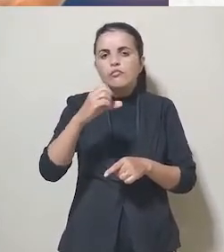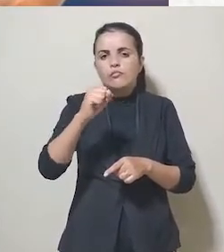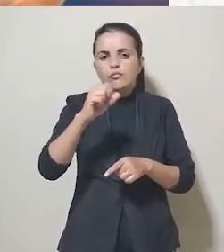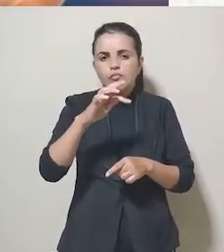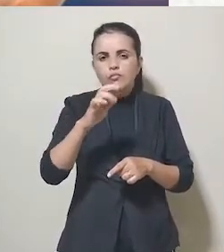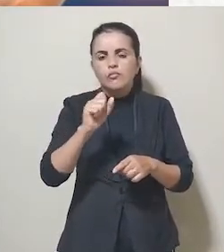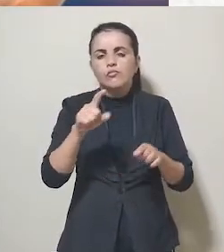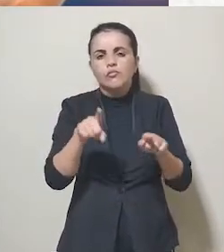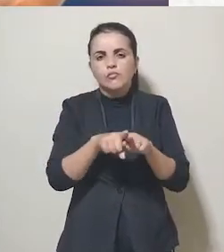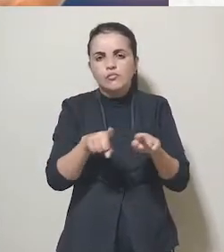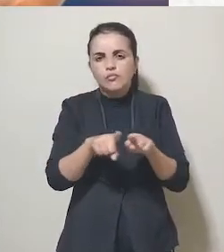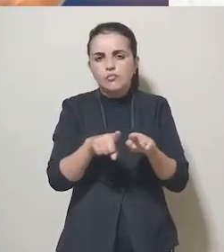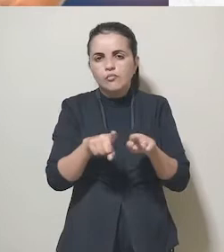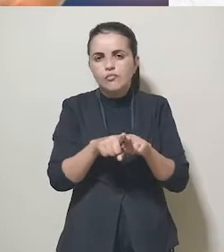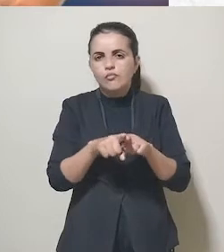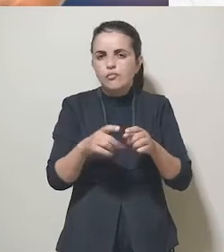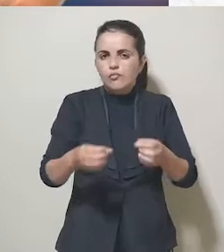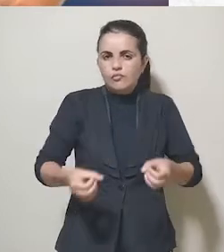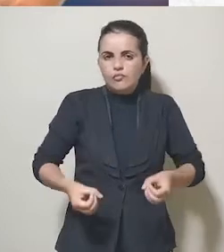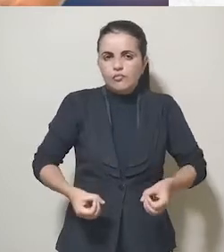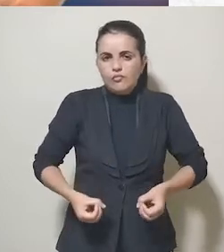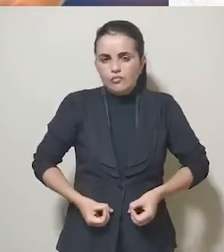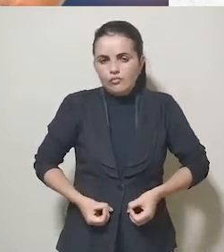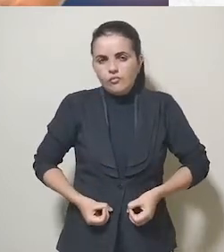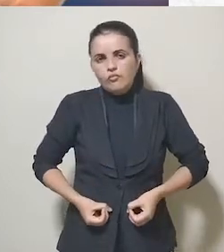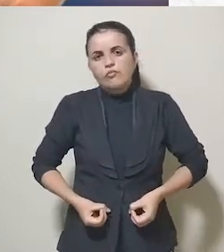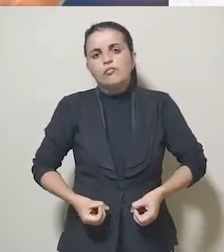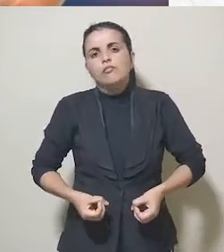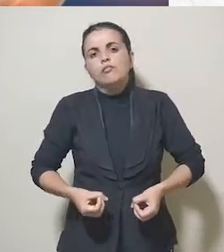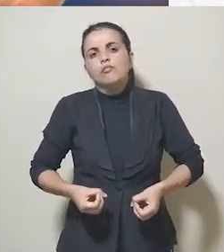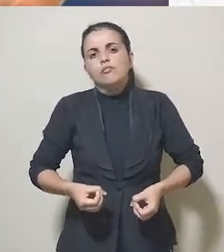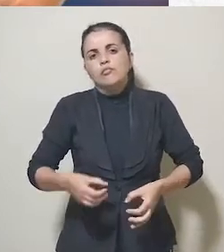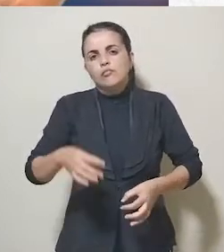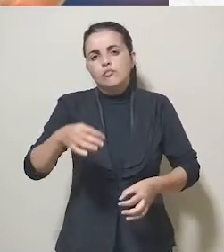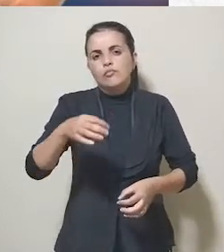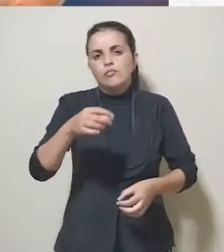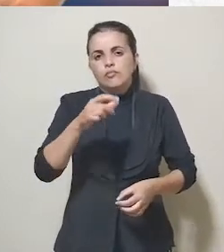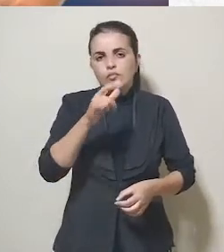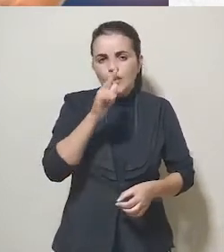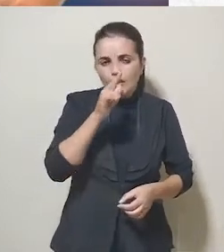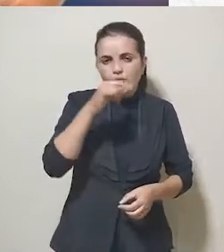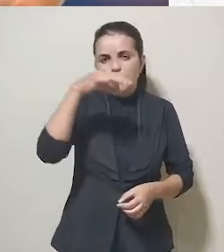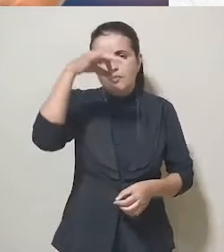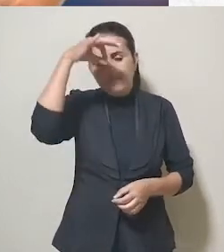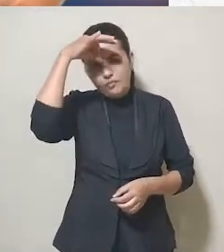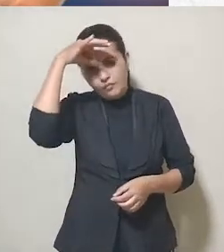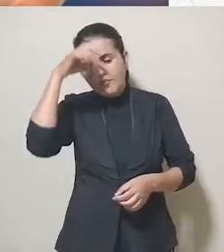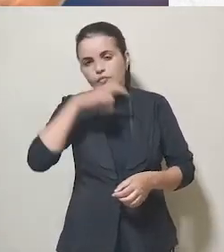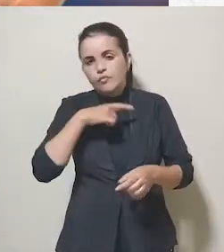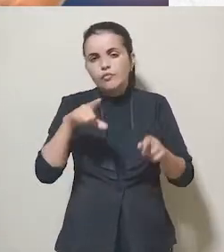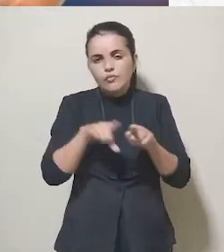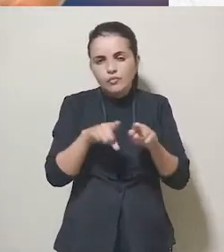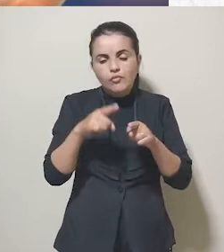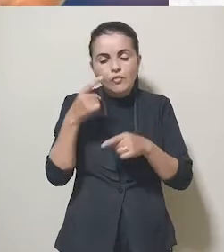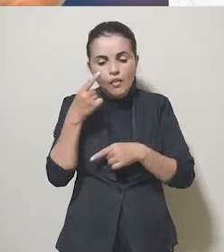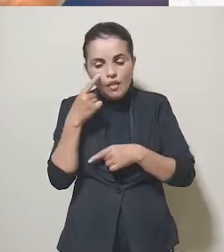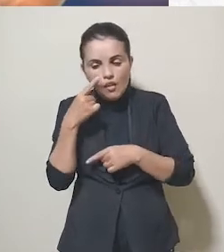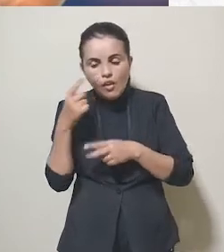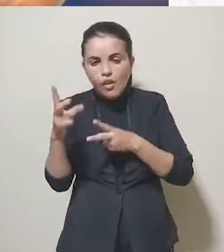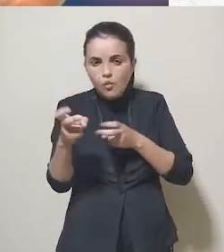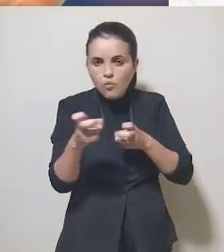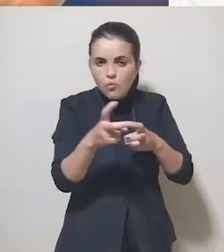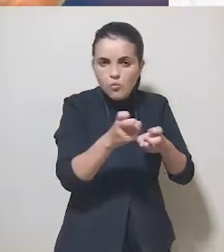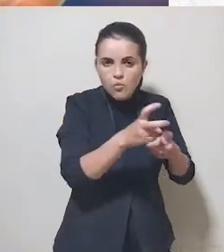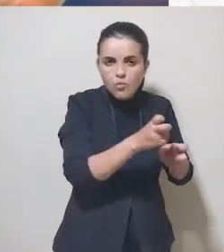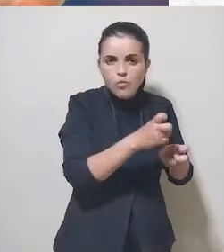órgãos genitais são conhecidos como caráteres sexuais primários, ou seja, as características primárias são aquelas que a gente só consegue